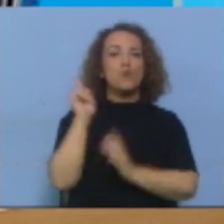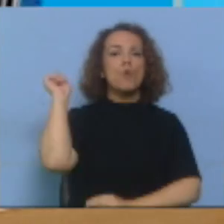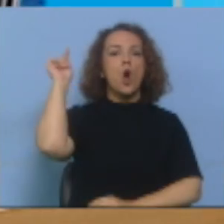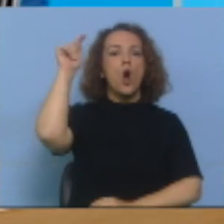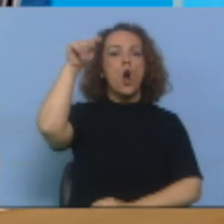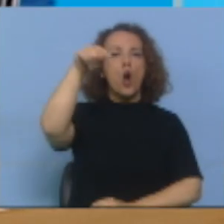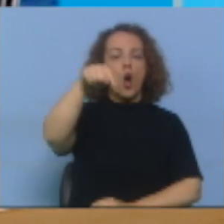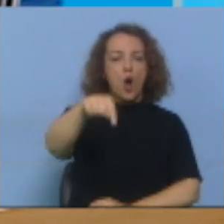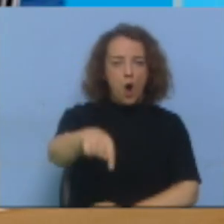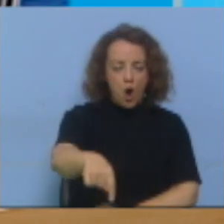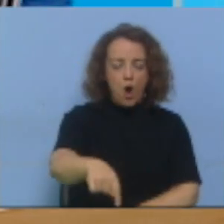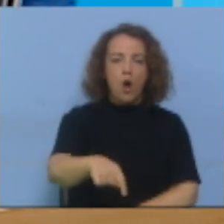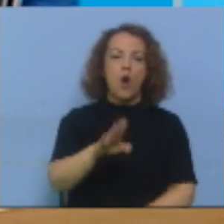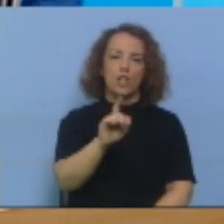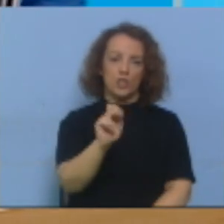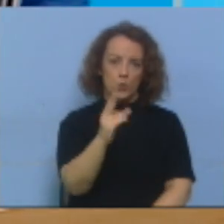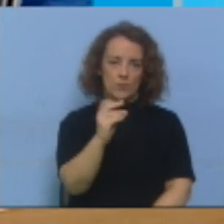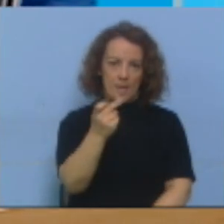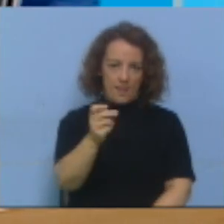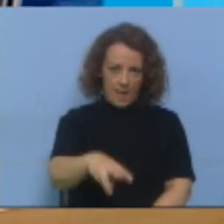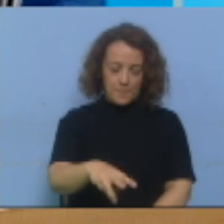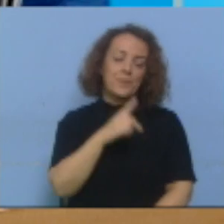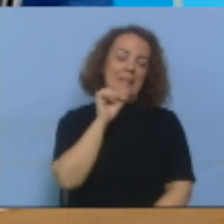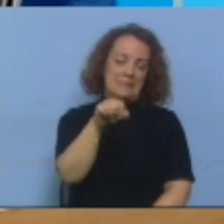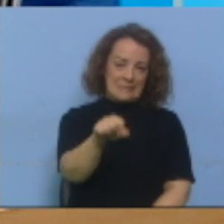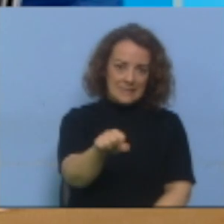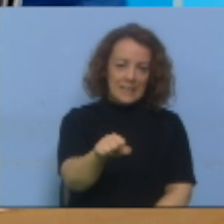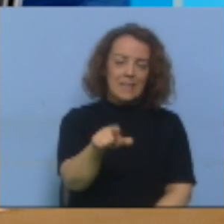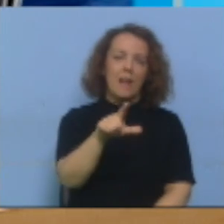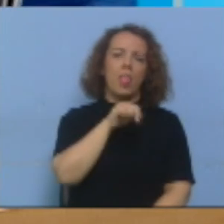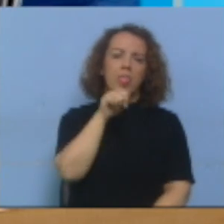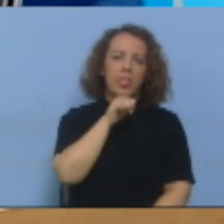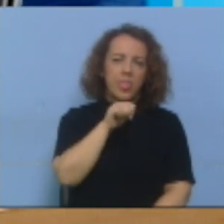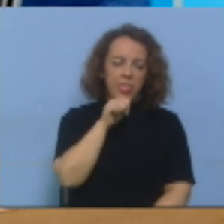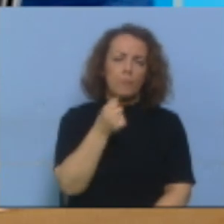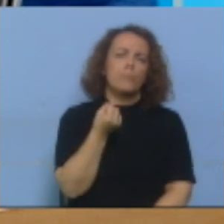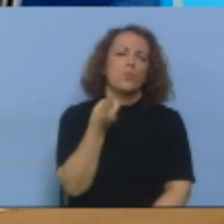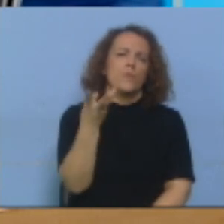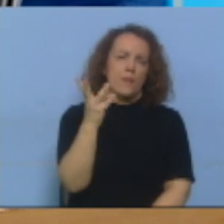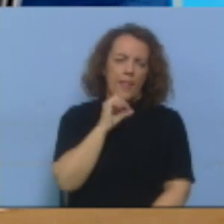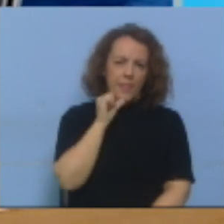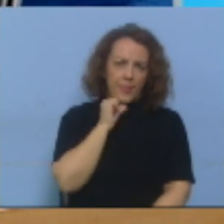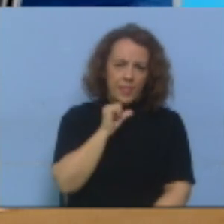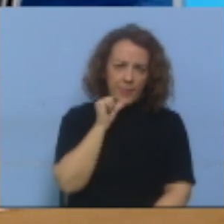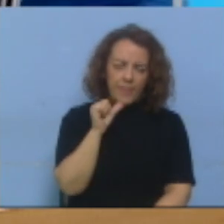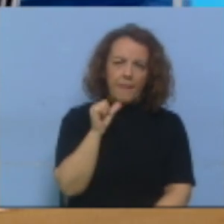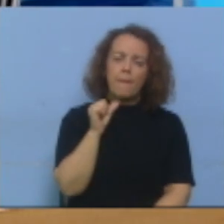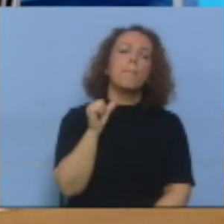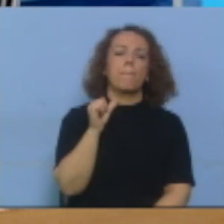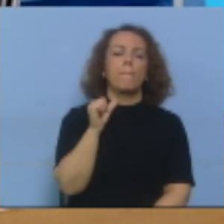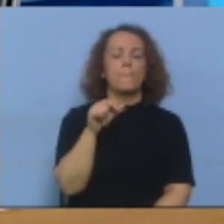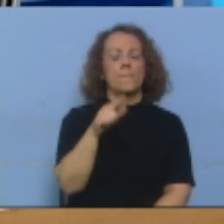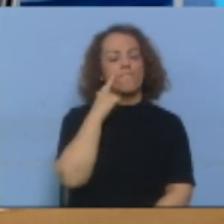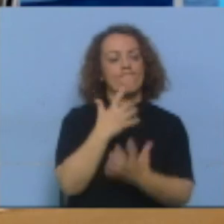vezes, aliás, é próprio da celebração, mas muitas vezes também, em muitos lugares, tem um